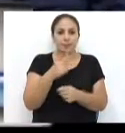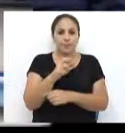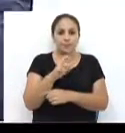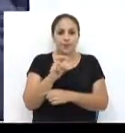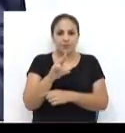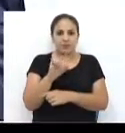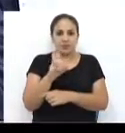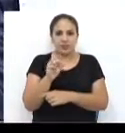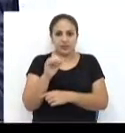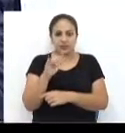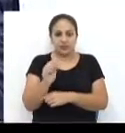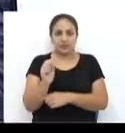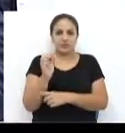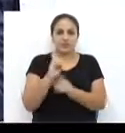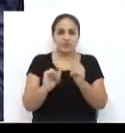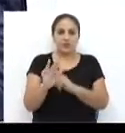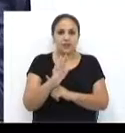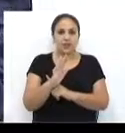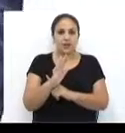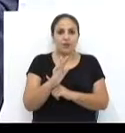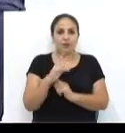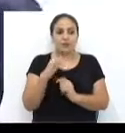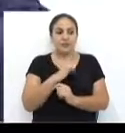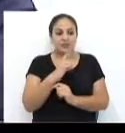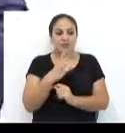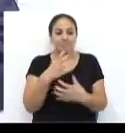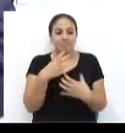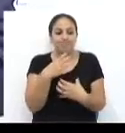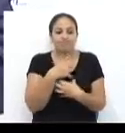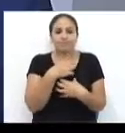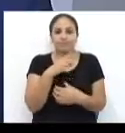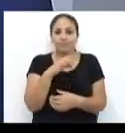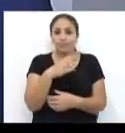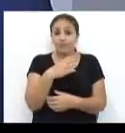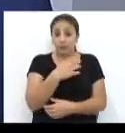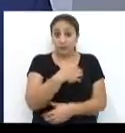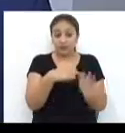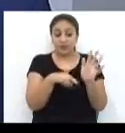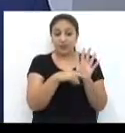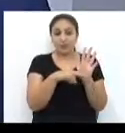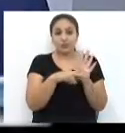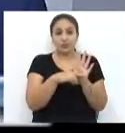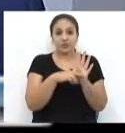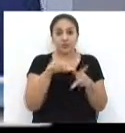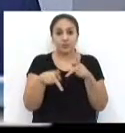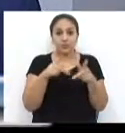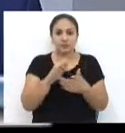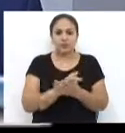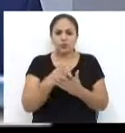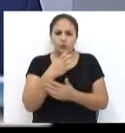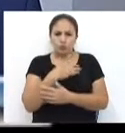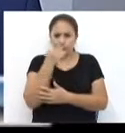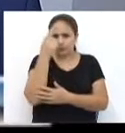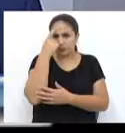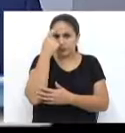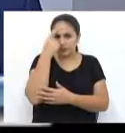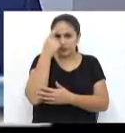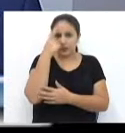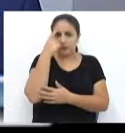Social vão impactar de forma negativa na vida da população. A reforma da Previdência, da forma como ela está sendo